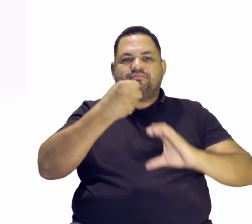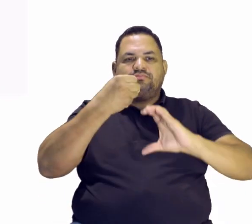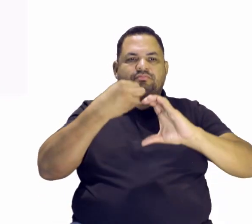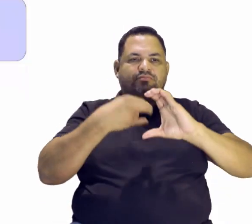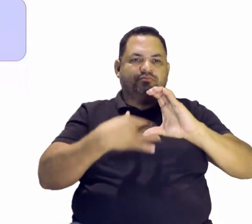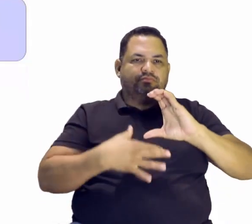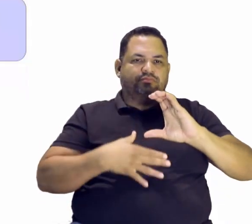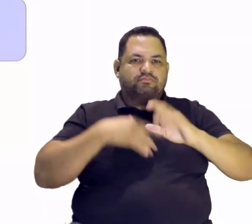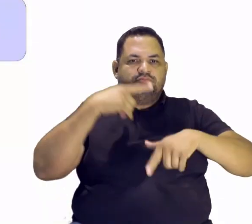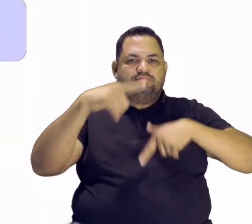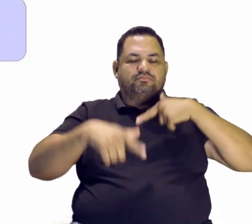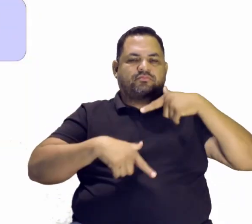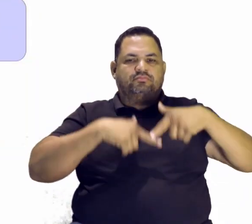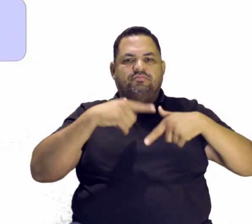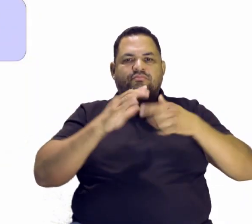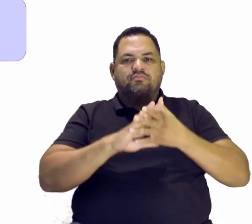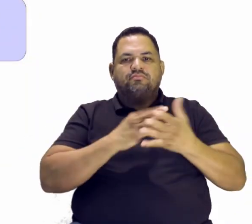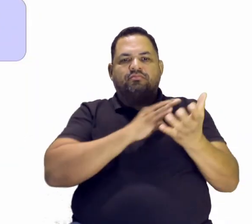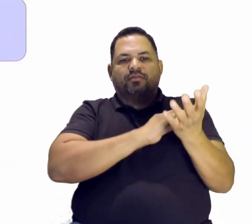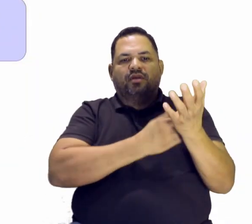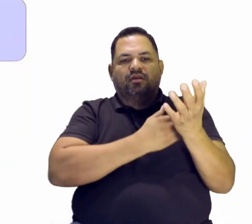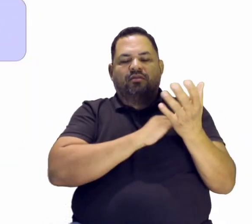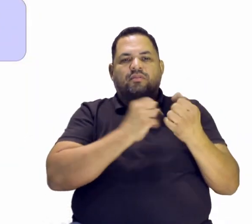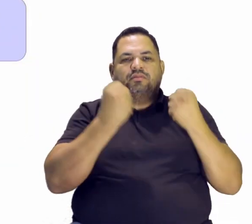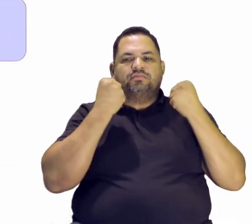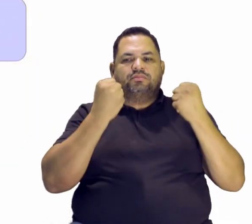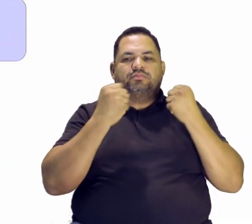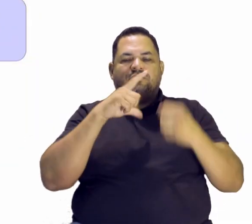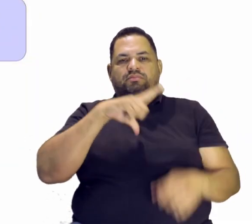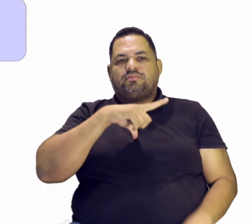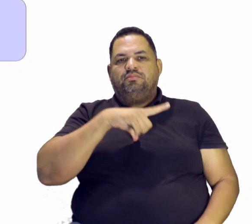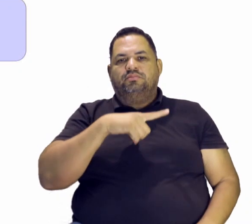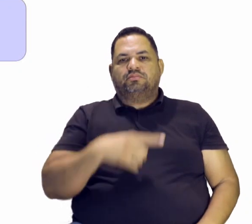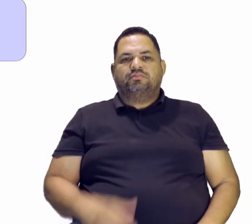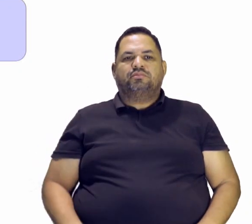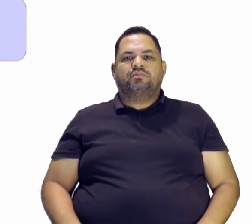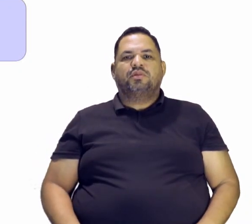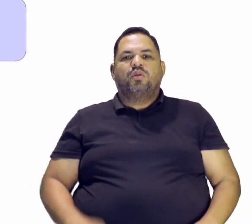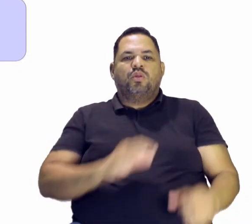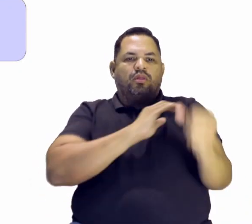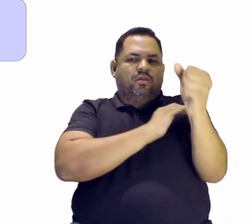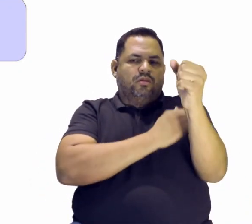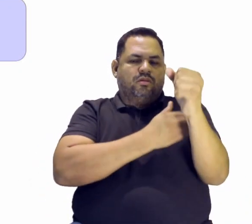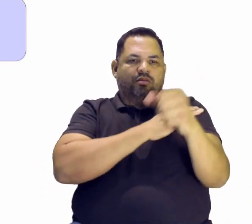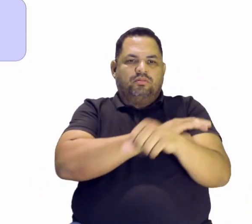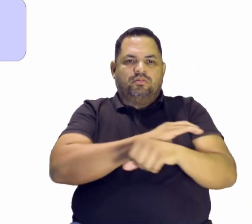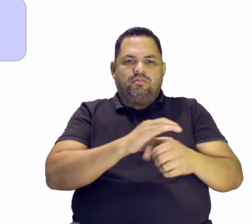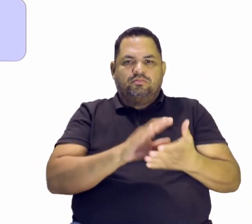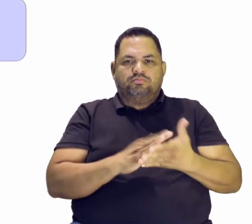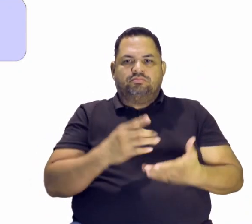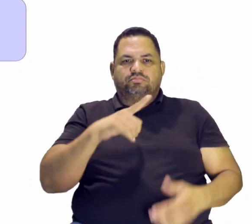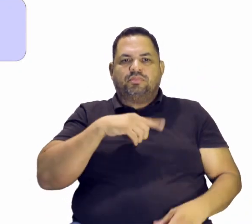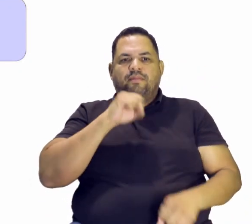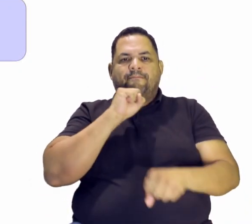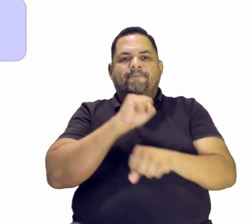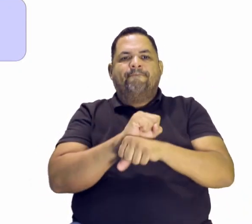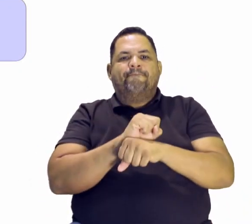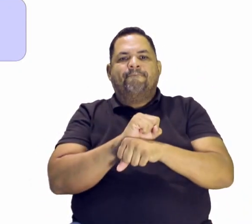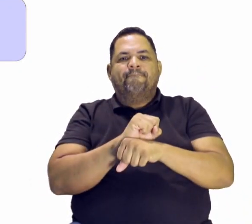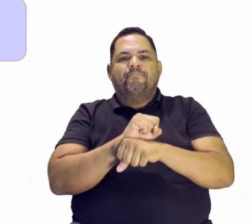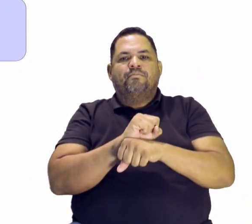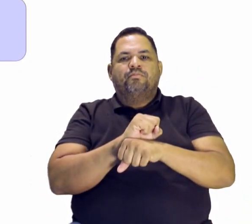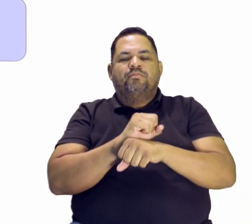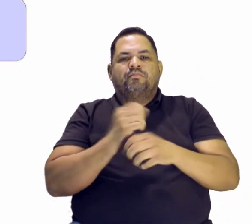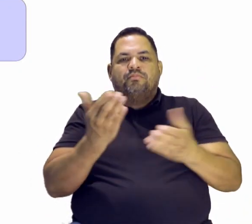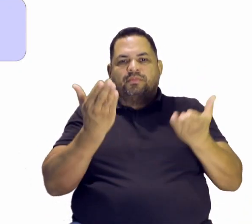ação muscular. Que tipos são esses, prof? Então, nós temos aí o nosso músculo. O nosso músculo em repouso, ele seria próximo